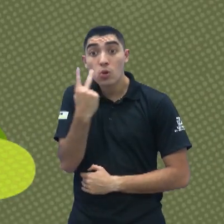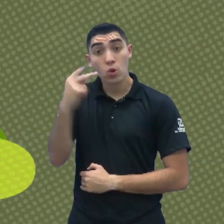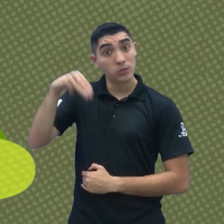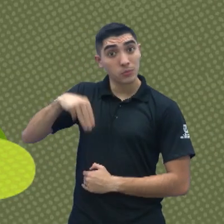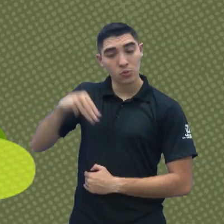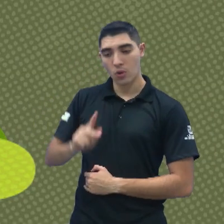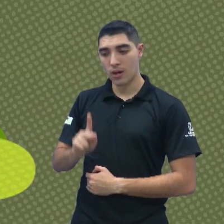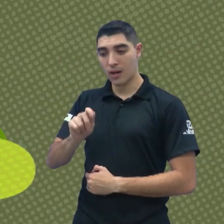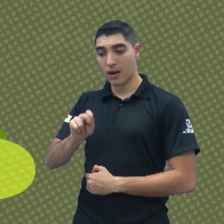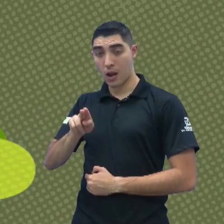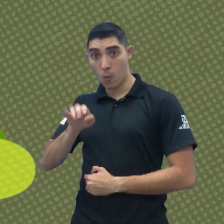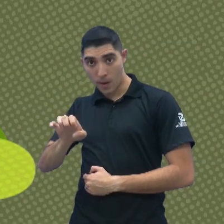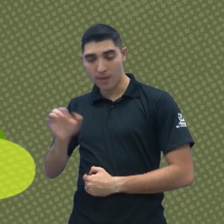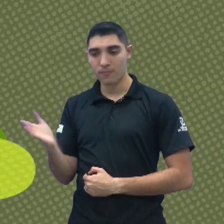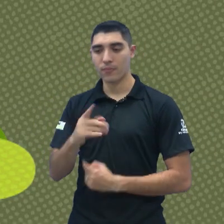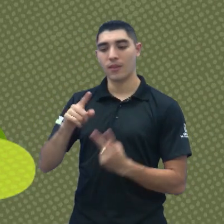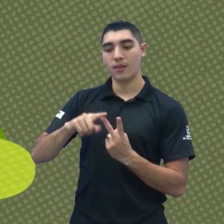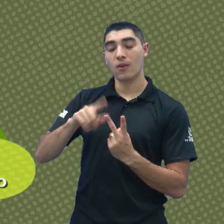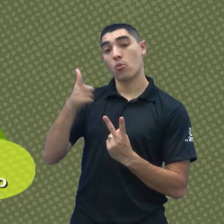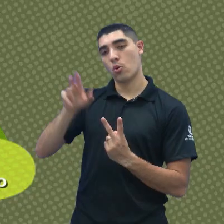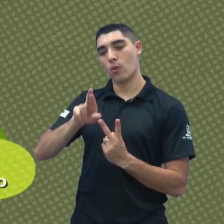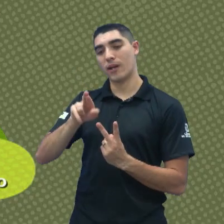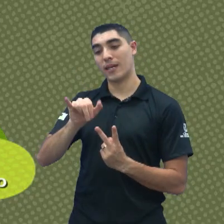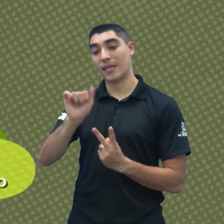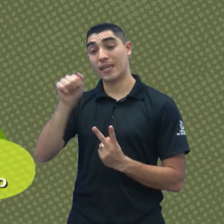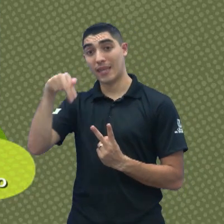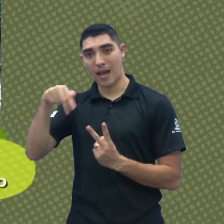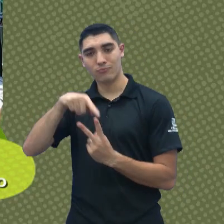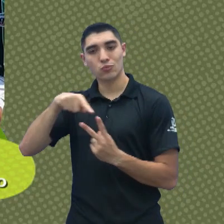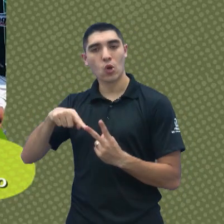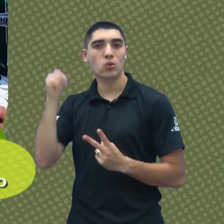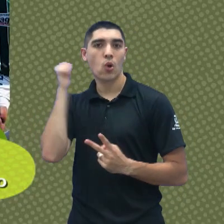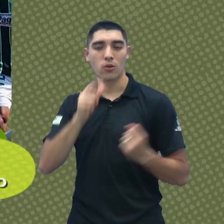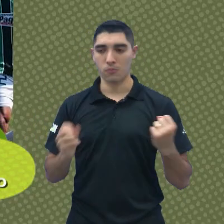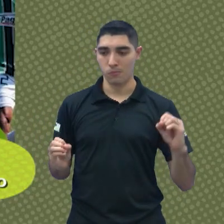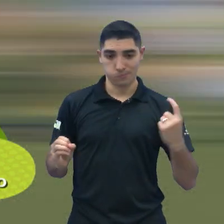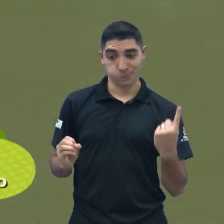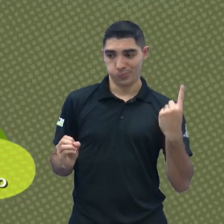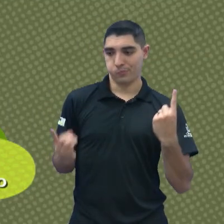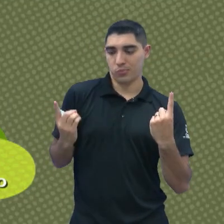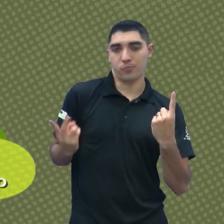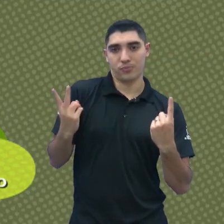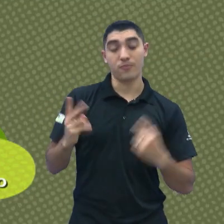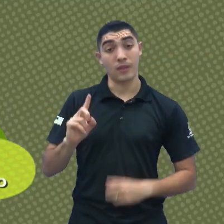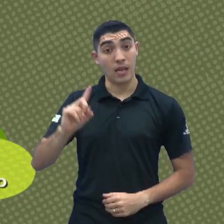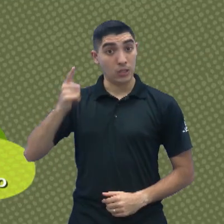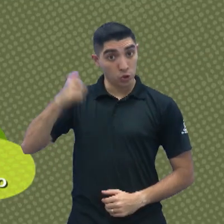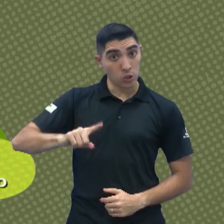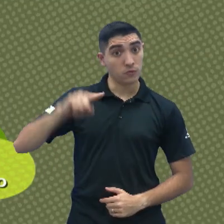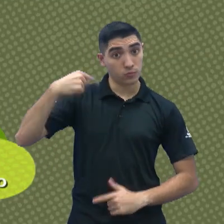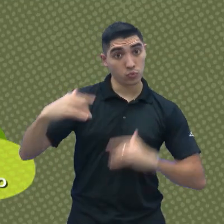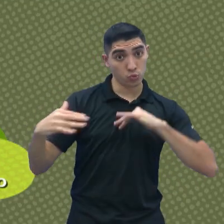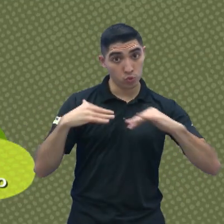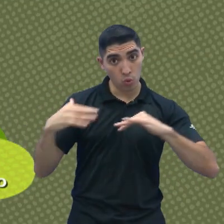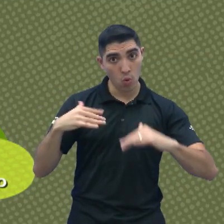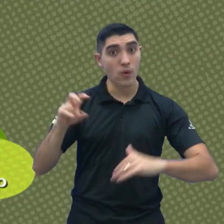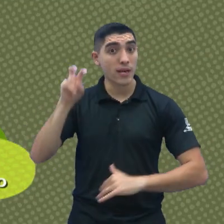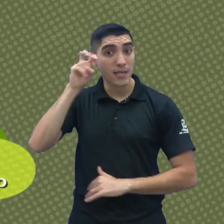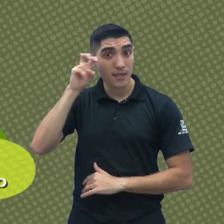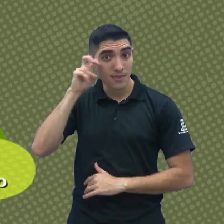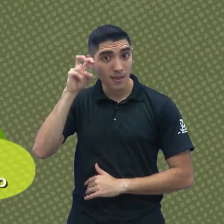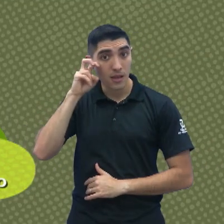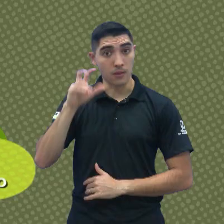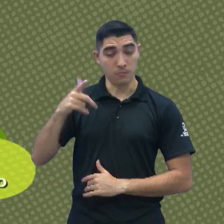e Rian. As duas equipes voltam a se enfrentar na sexta-feira, 15 horas, no campo do João do Pulo. Lembrando